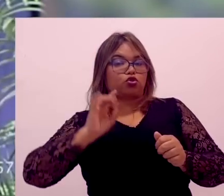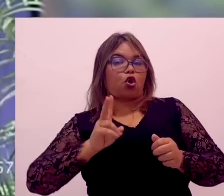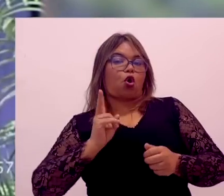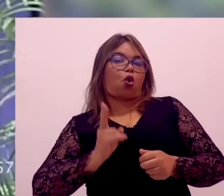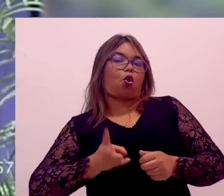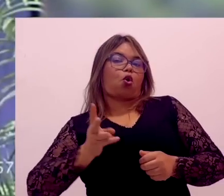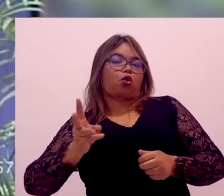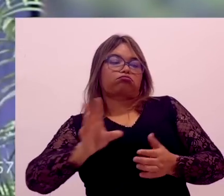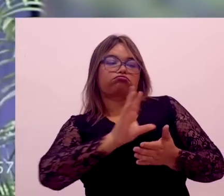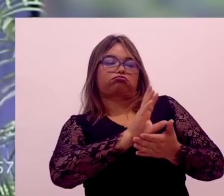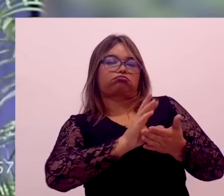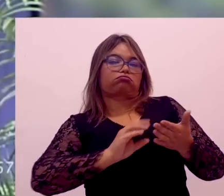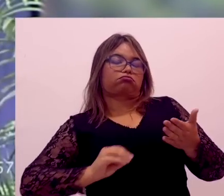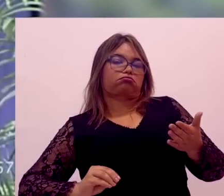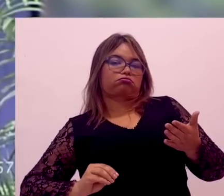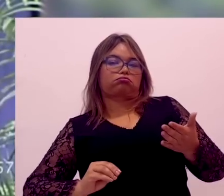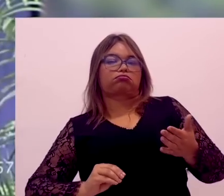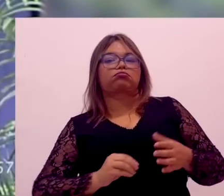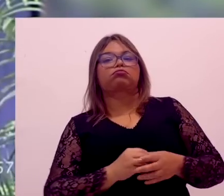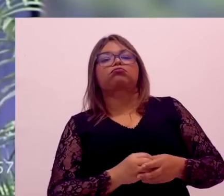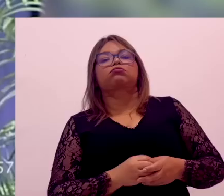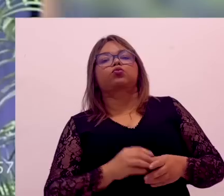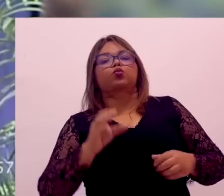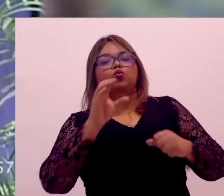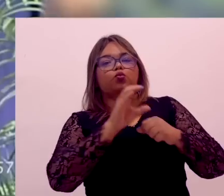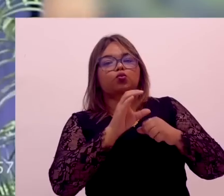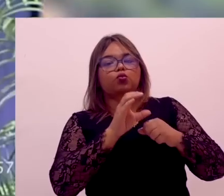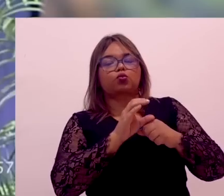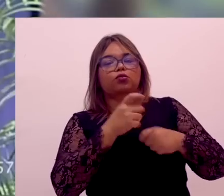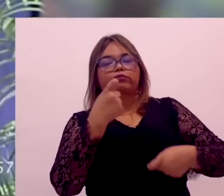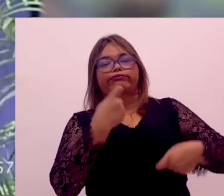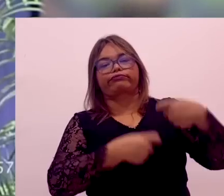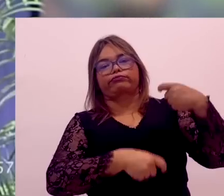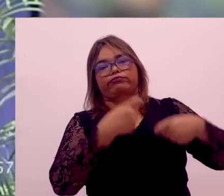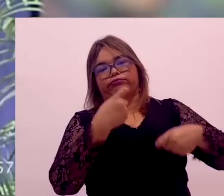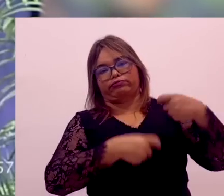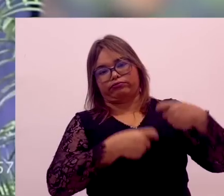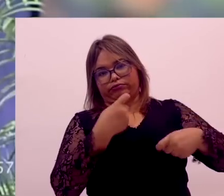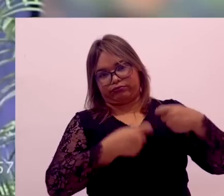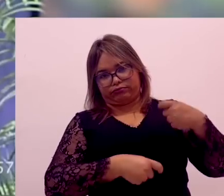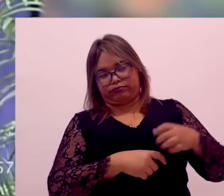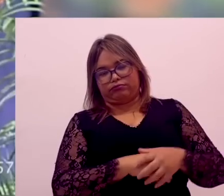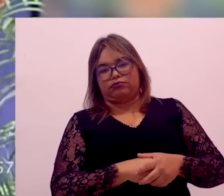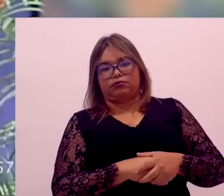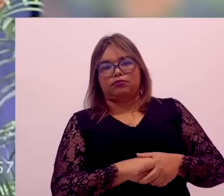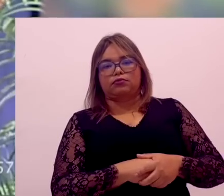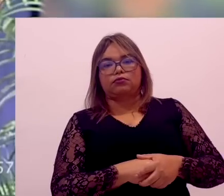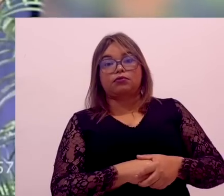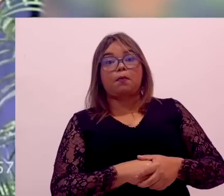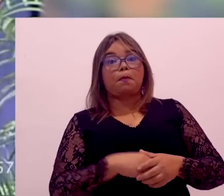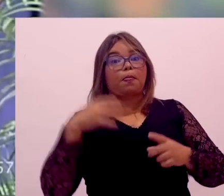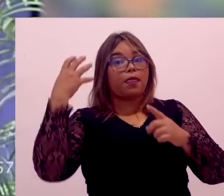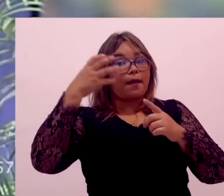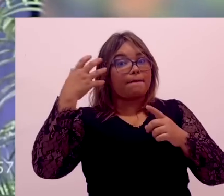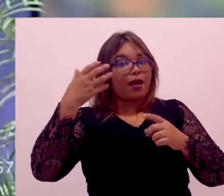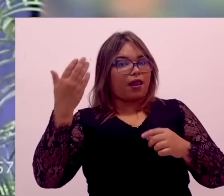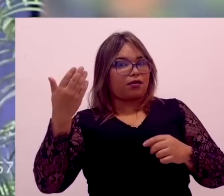sexo. Na palestra anterior, nós vimos rituais nos quais as pessoas andavam nuas nas